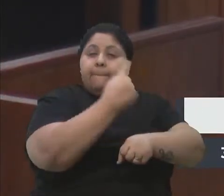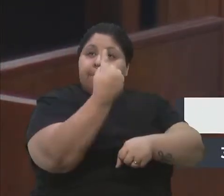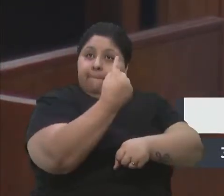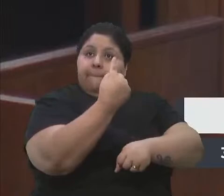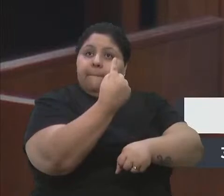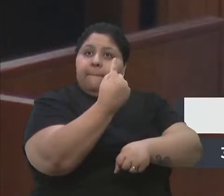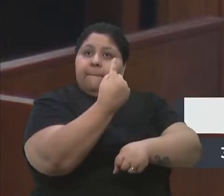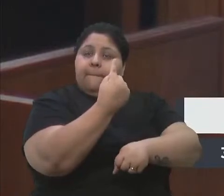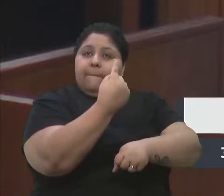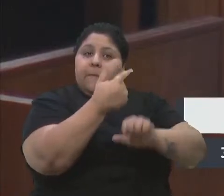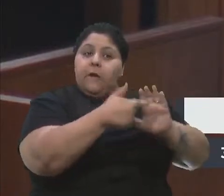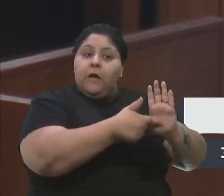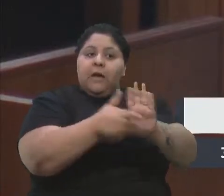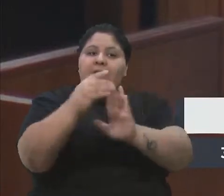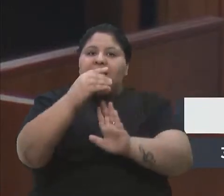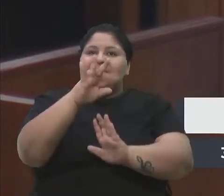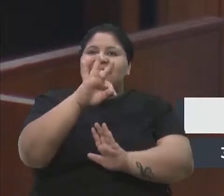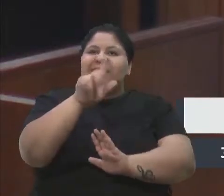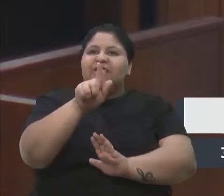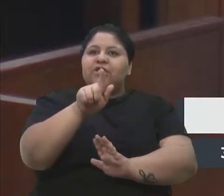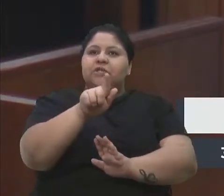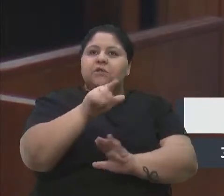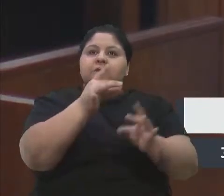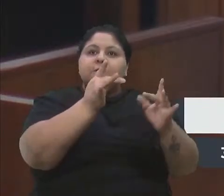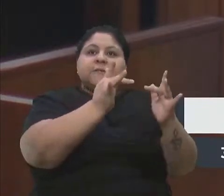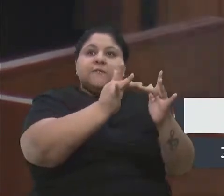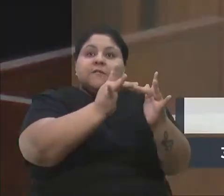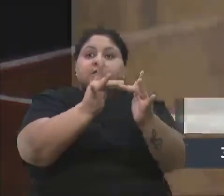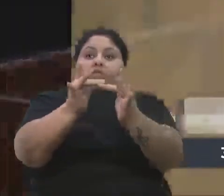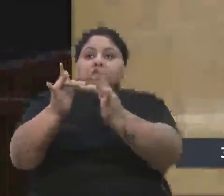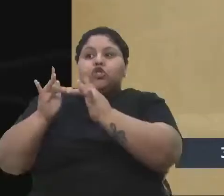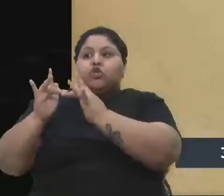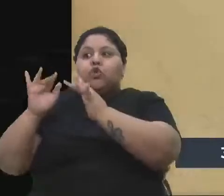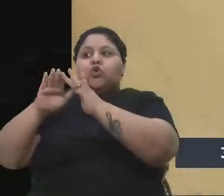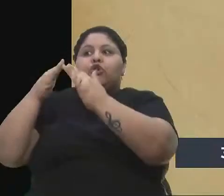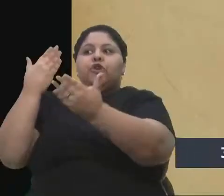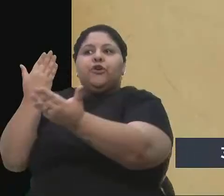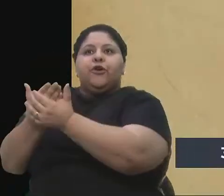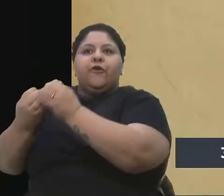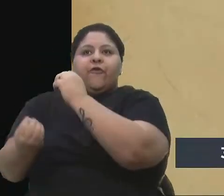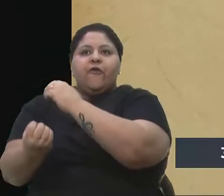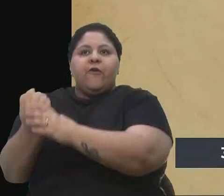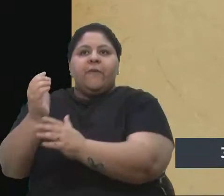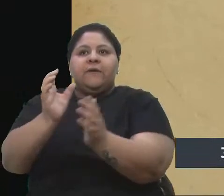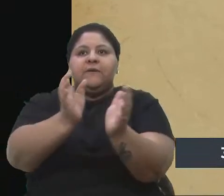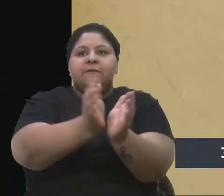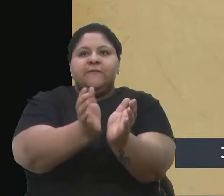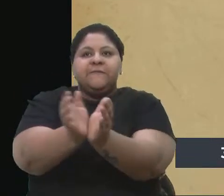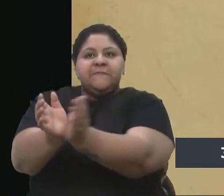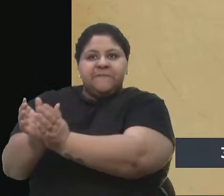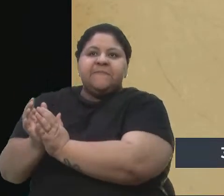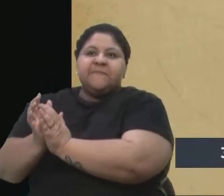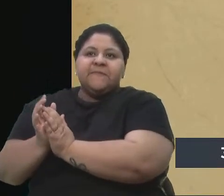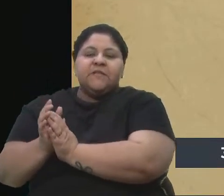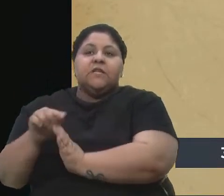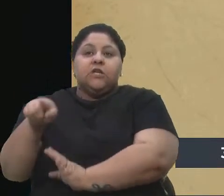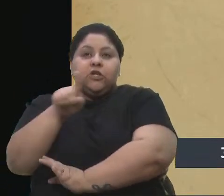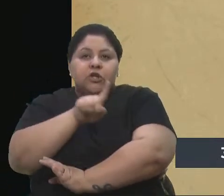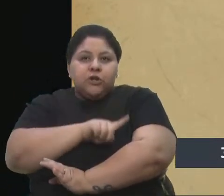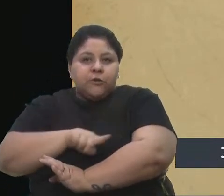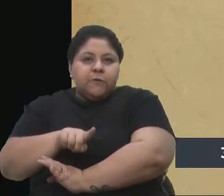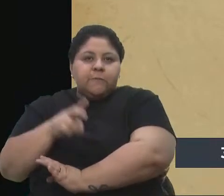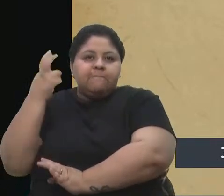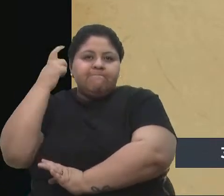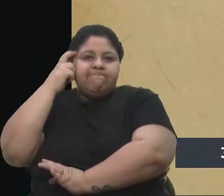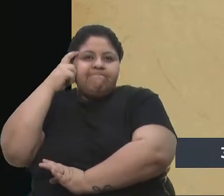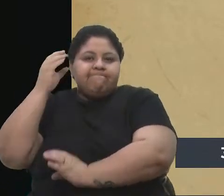que os CTGs se unissem com escolas e formassem equipes. Dessa forma, a nossa cultura está sendo levada